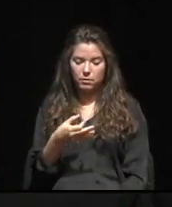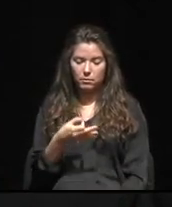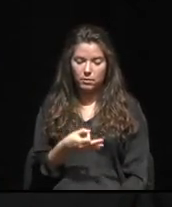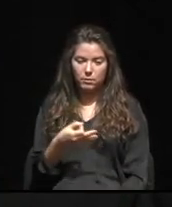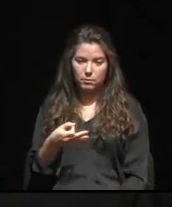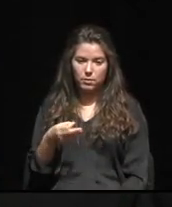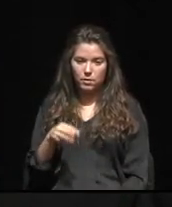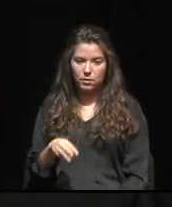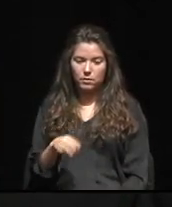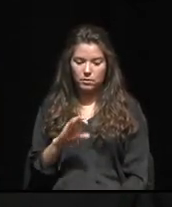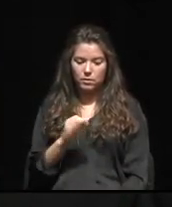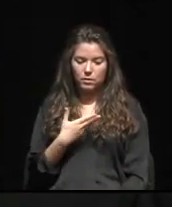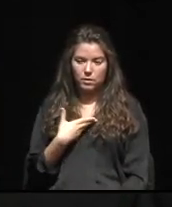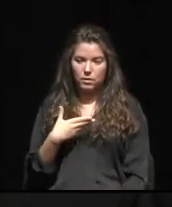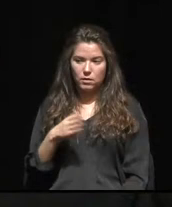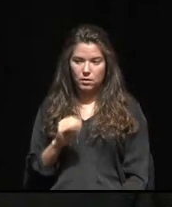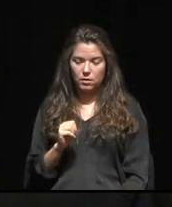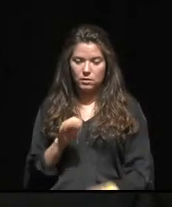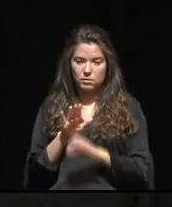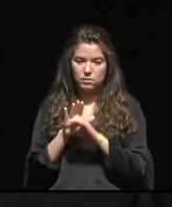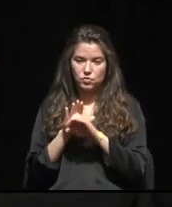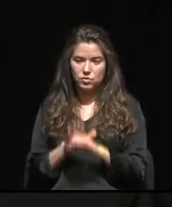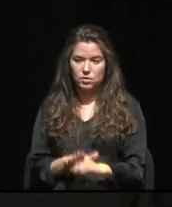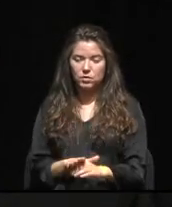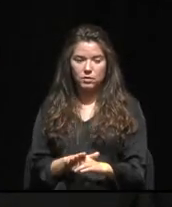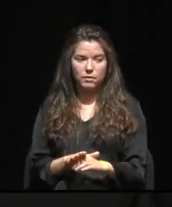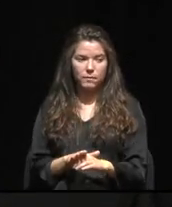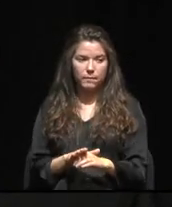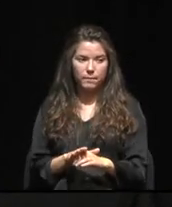PPM CDs e